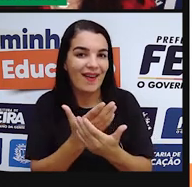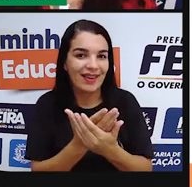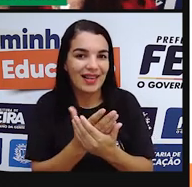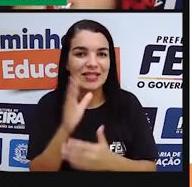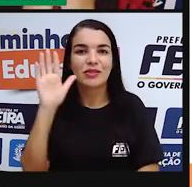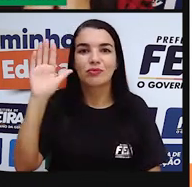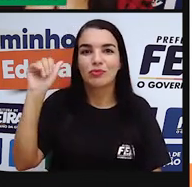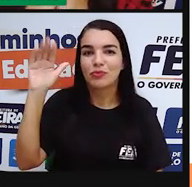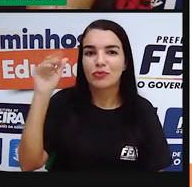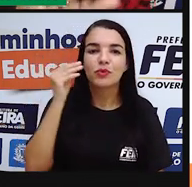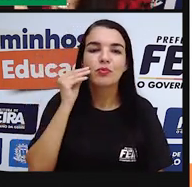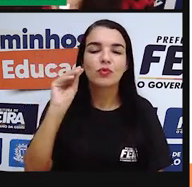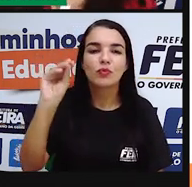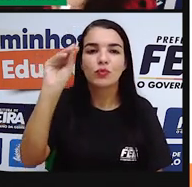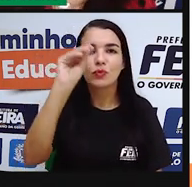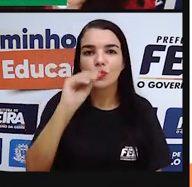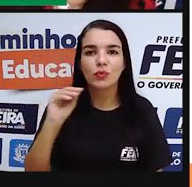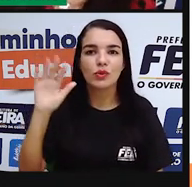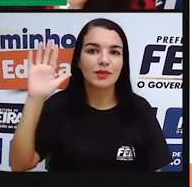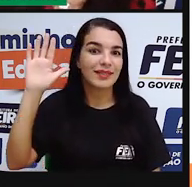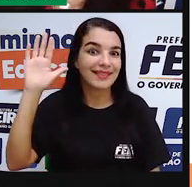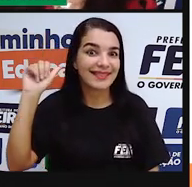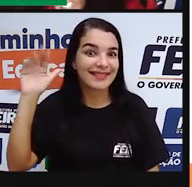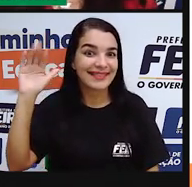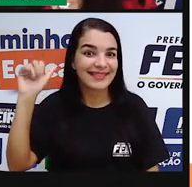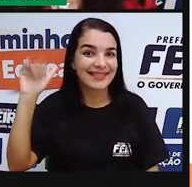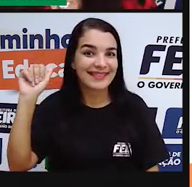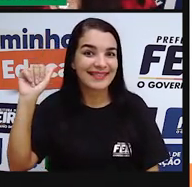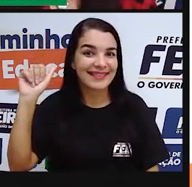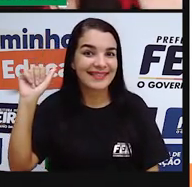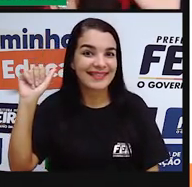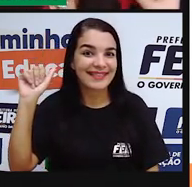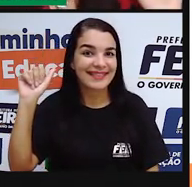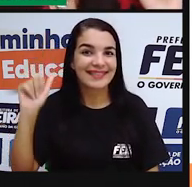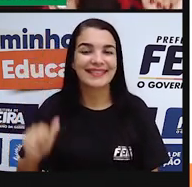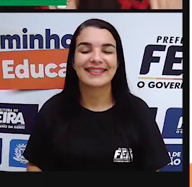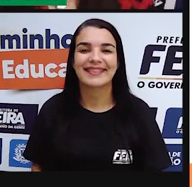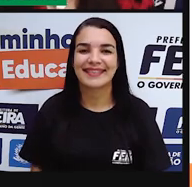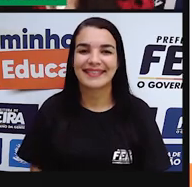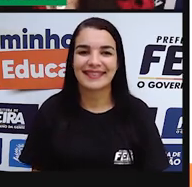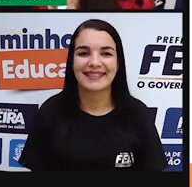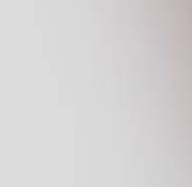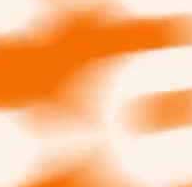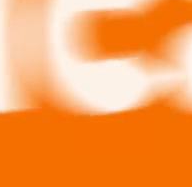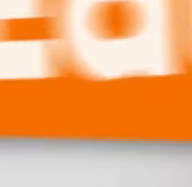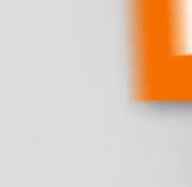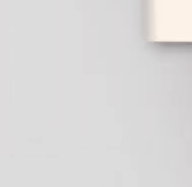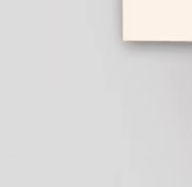aula. Beijinho no coração de cada um de vocês e até já. Tchau, tchau.